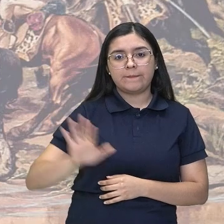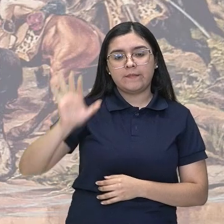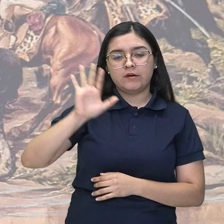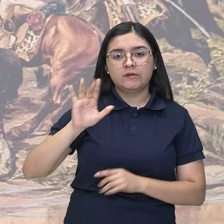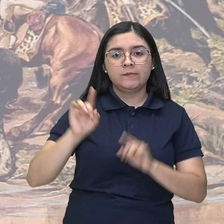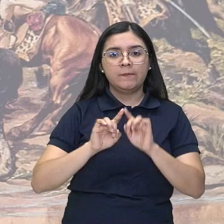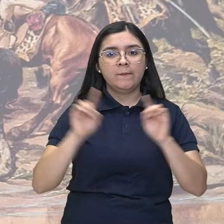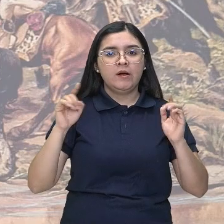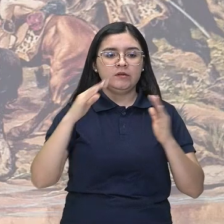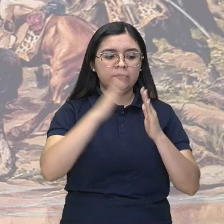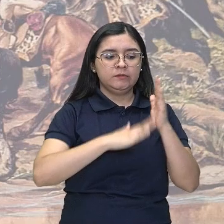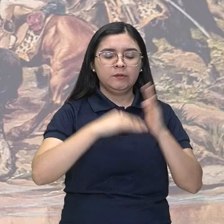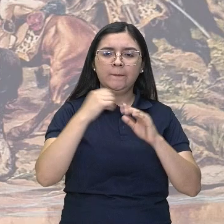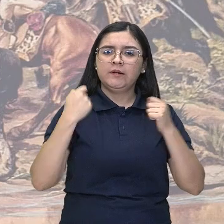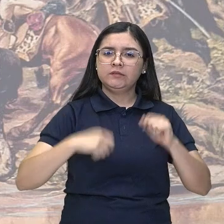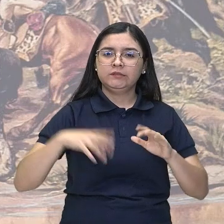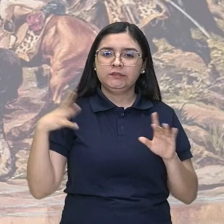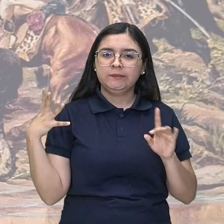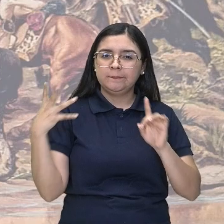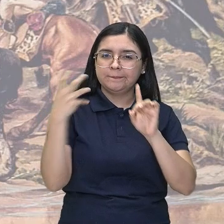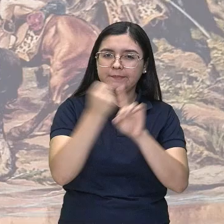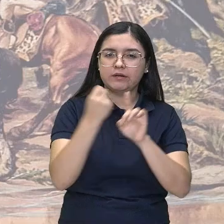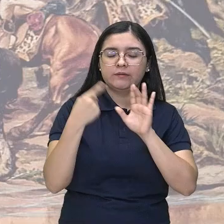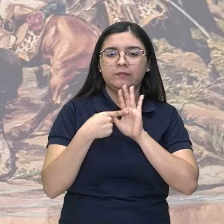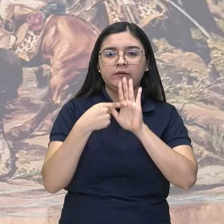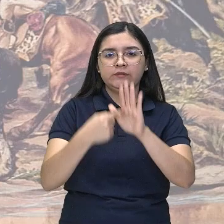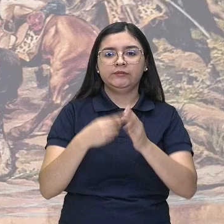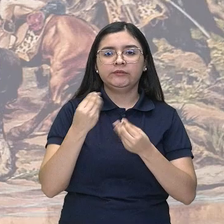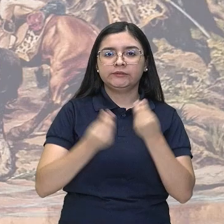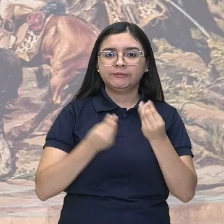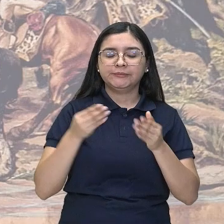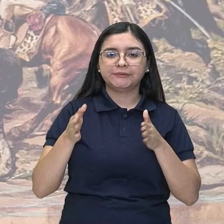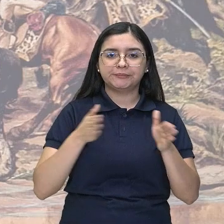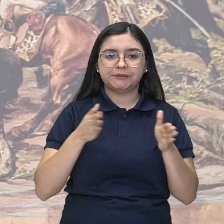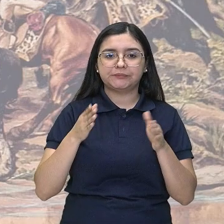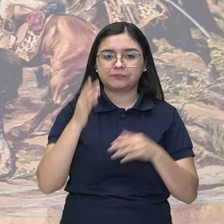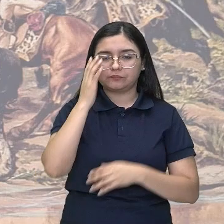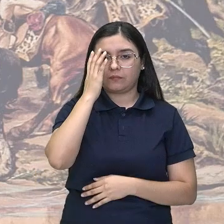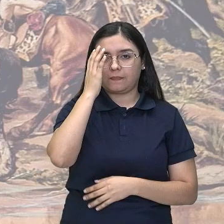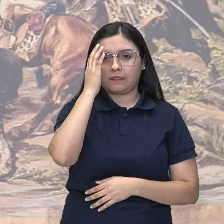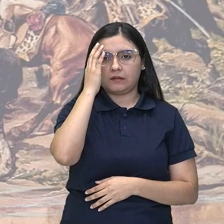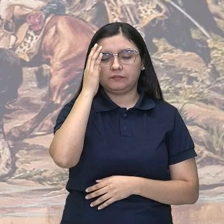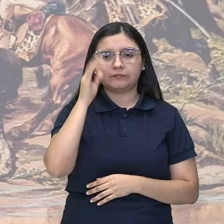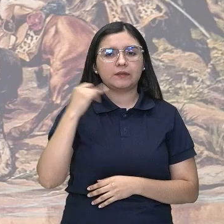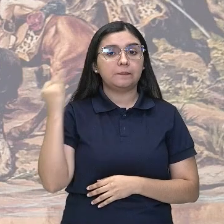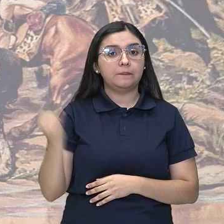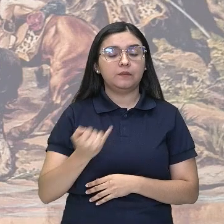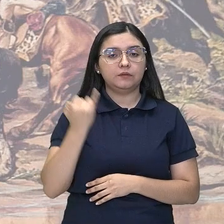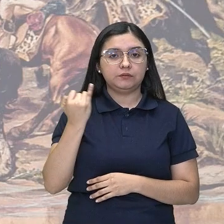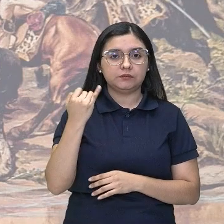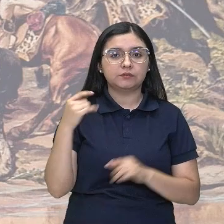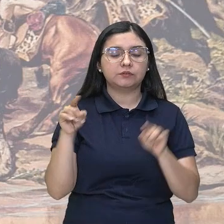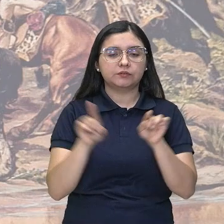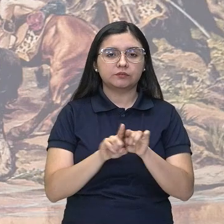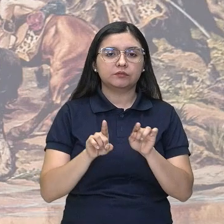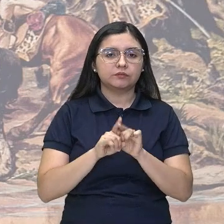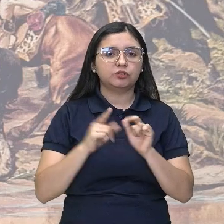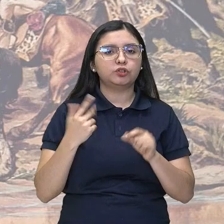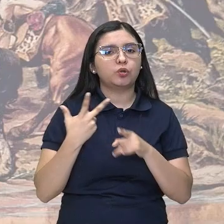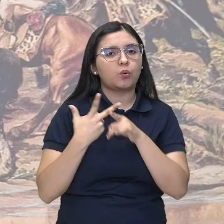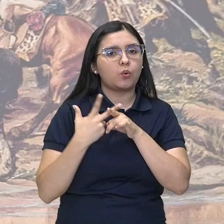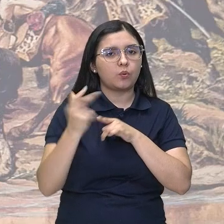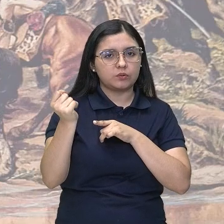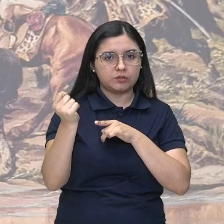precisa impactar, ele precisa mostrar como um momento exaltado, como um momento de